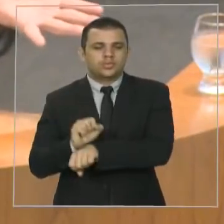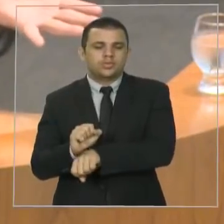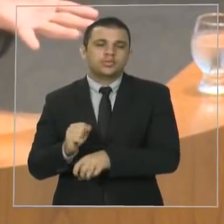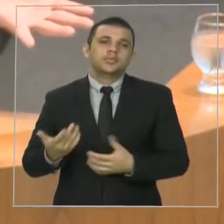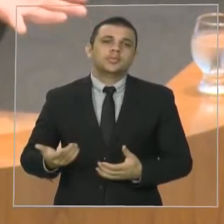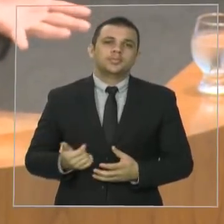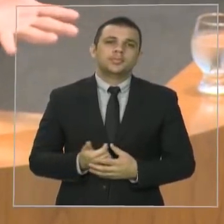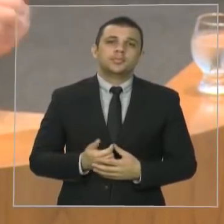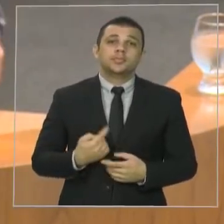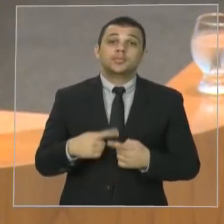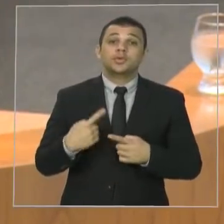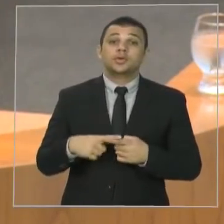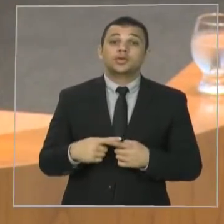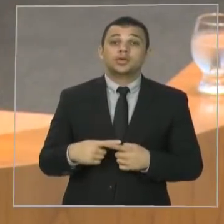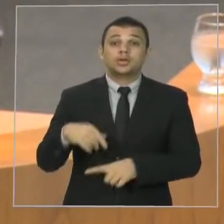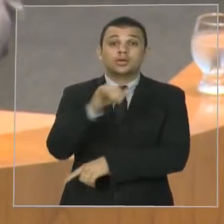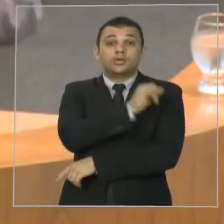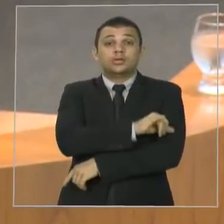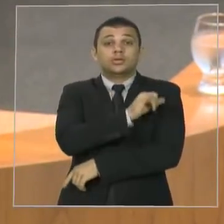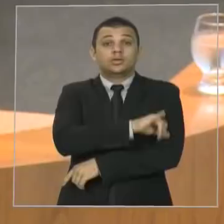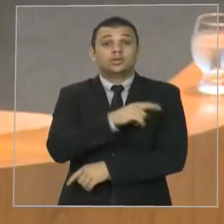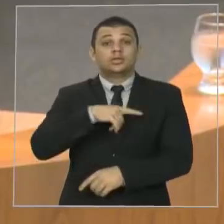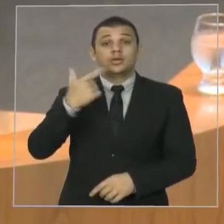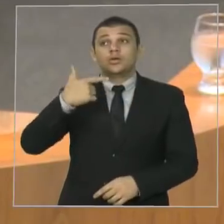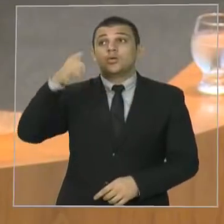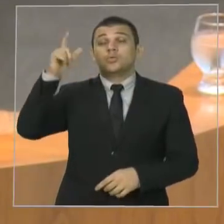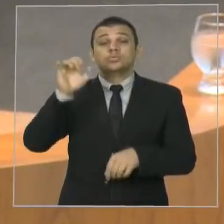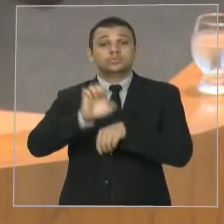como aprovar